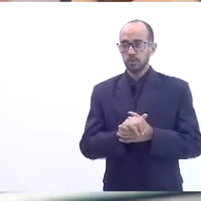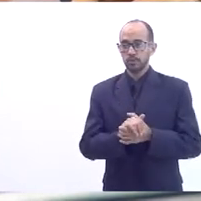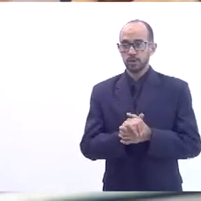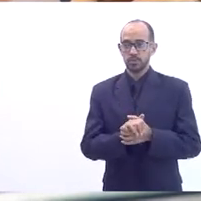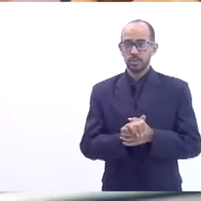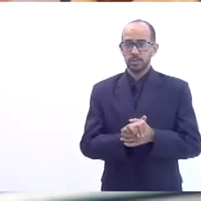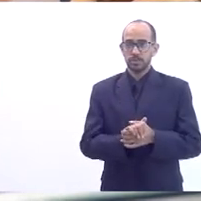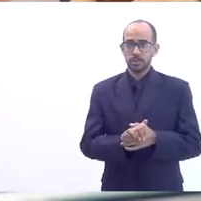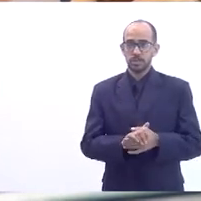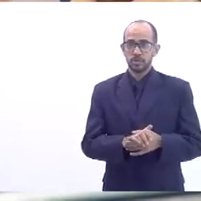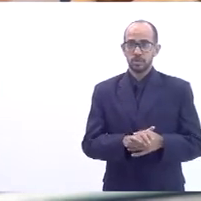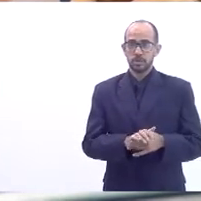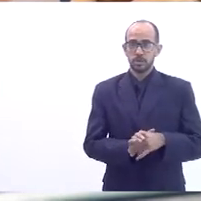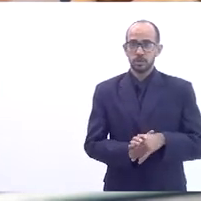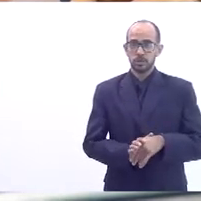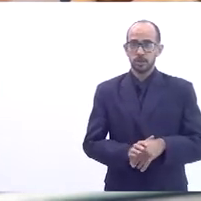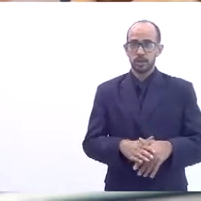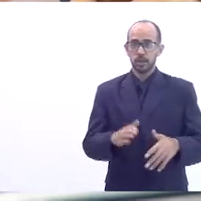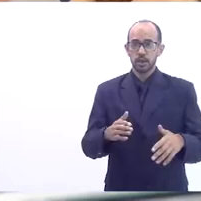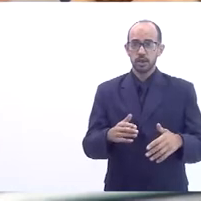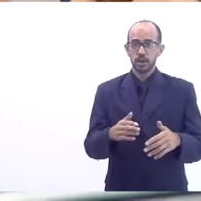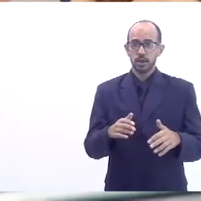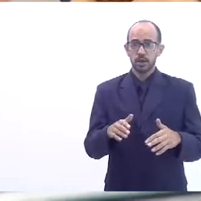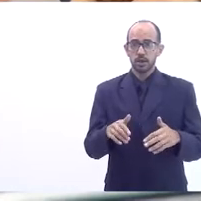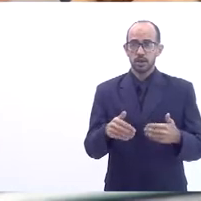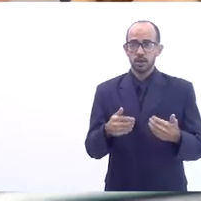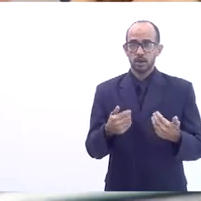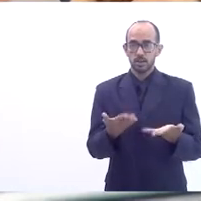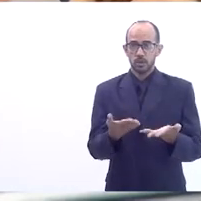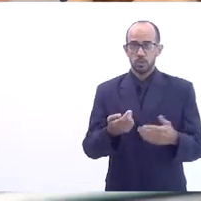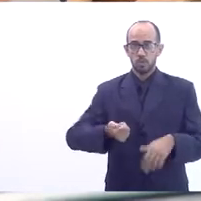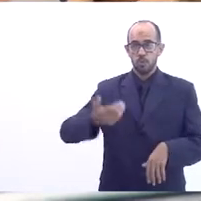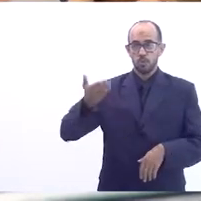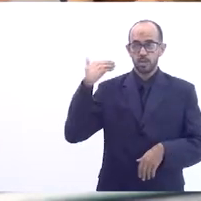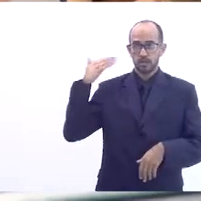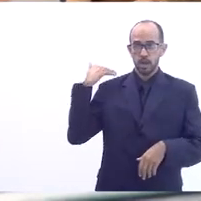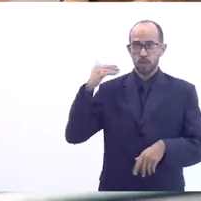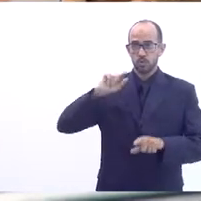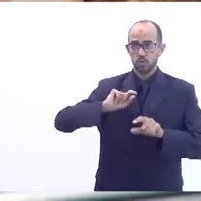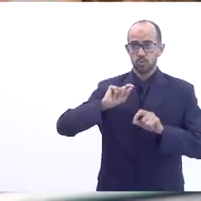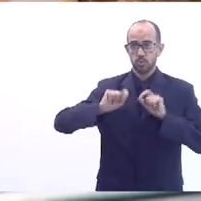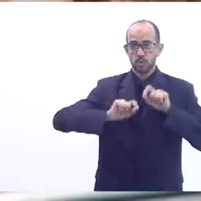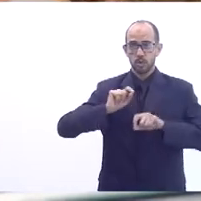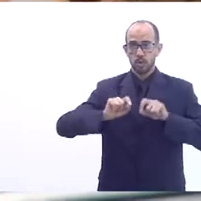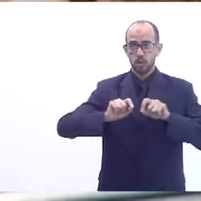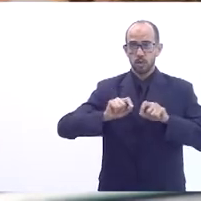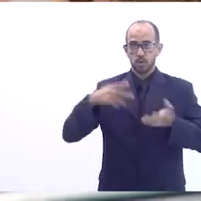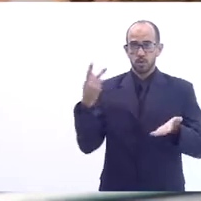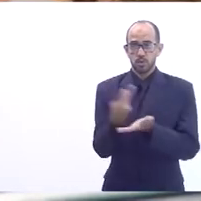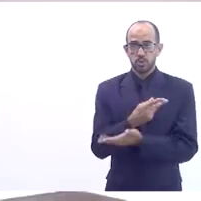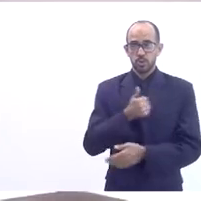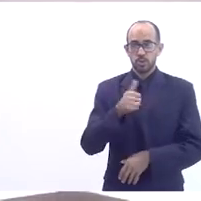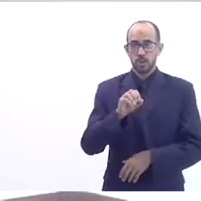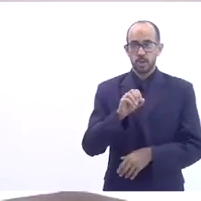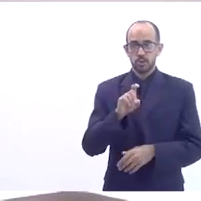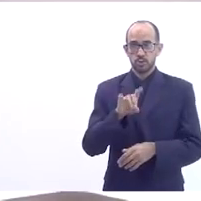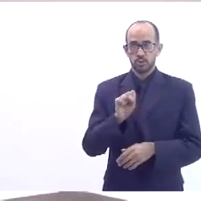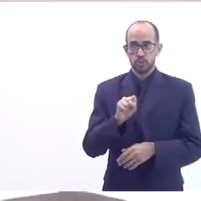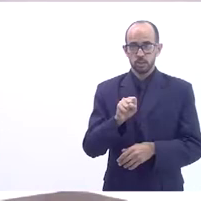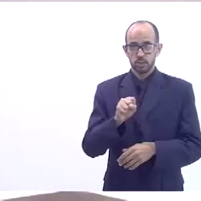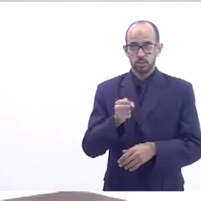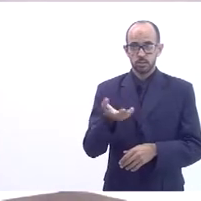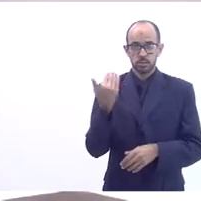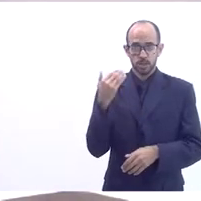esquecendo que recentemente Talvez lá dez dias atrás a